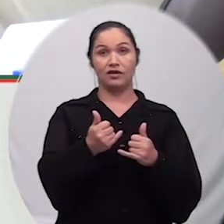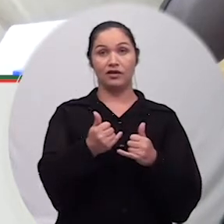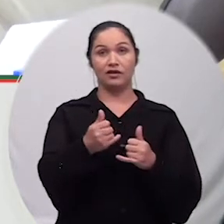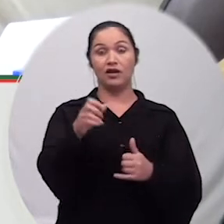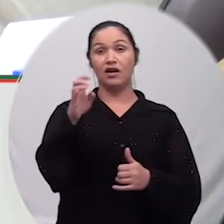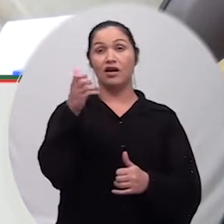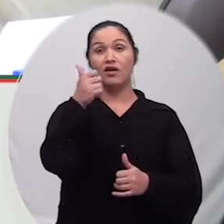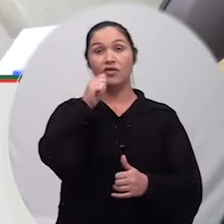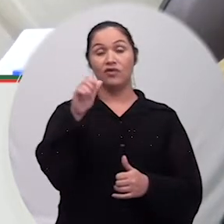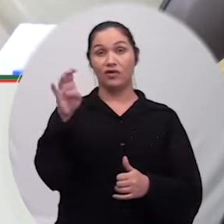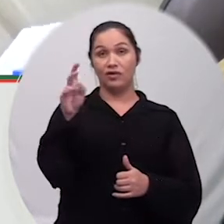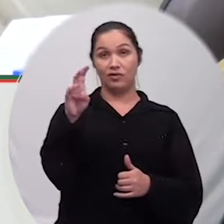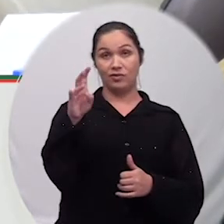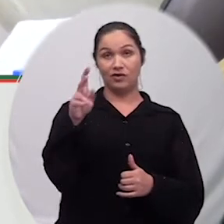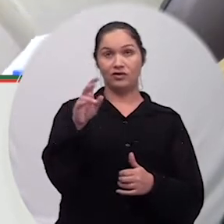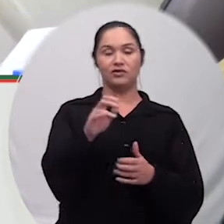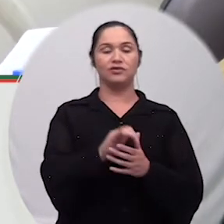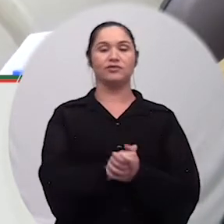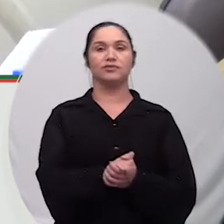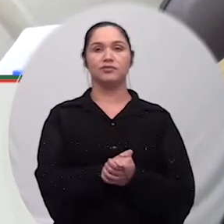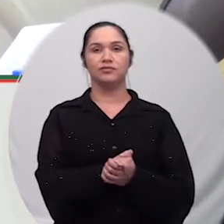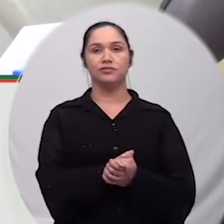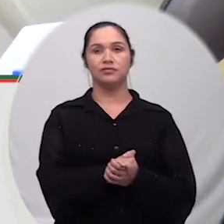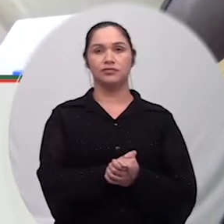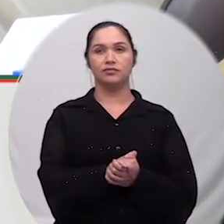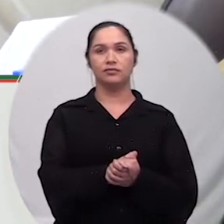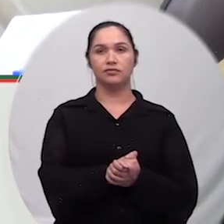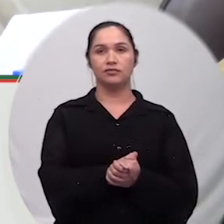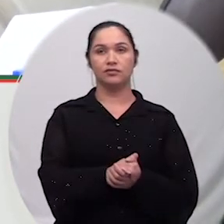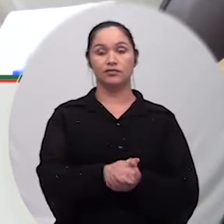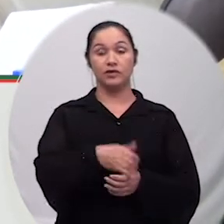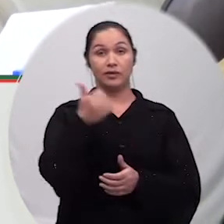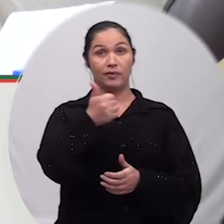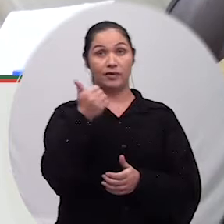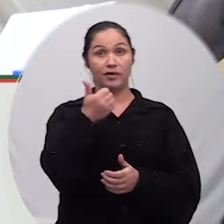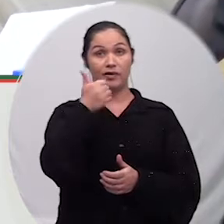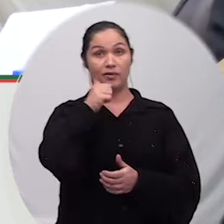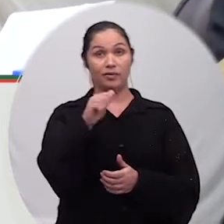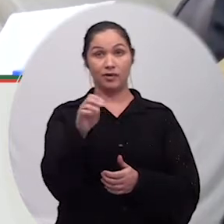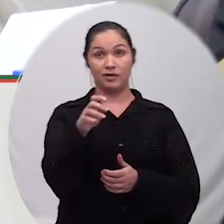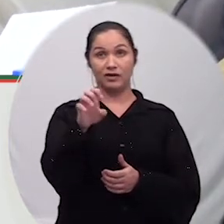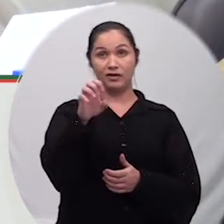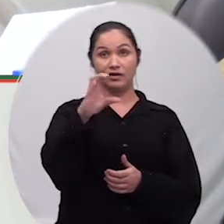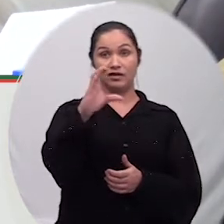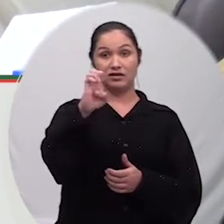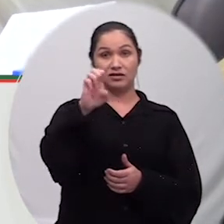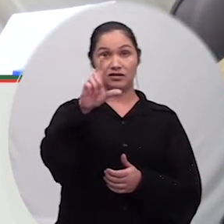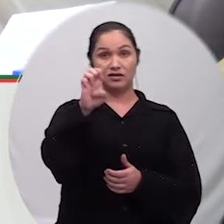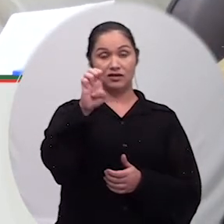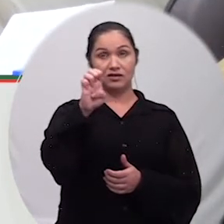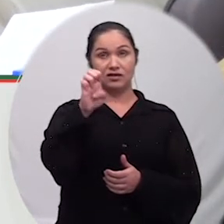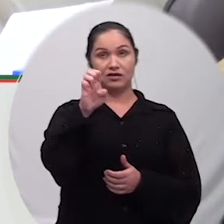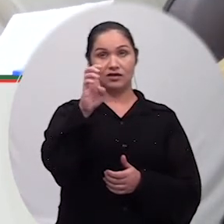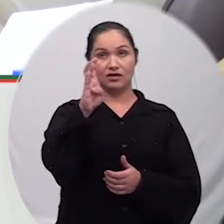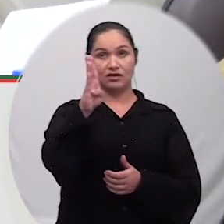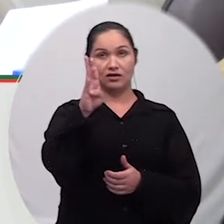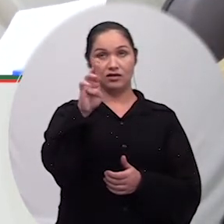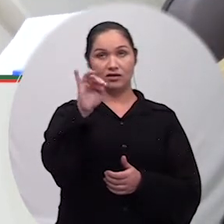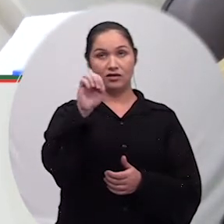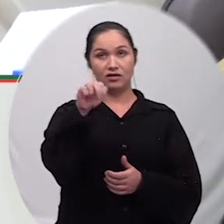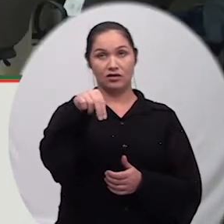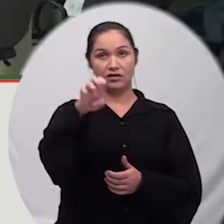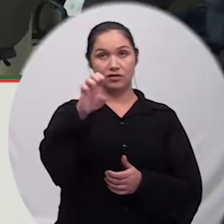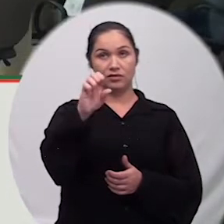parceria entre Senai e Unesc. Sua primeira boneca celebridade foi criada da arquitetura